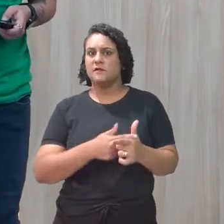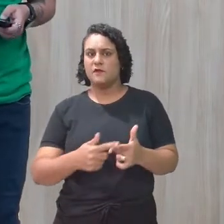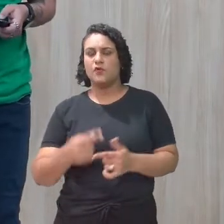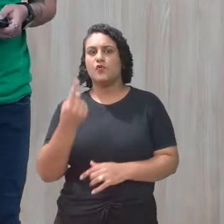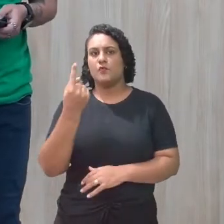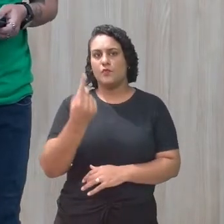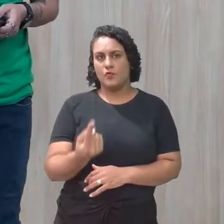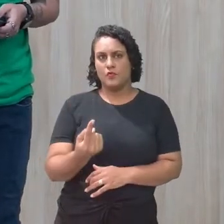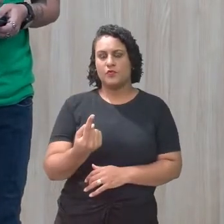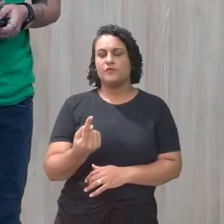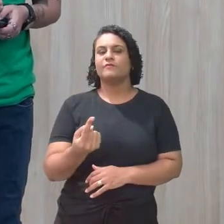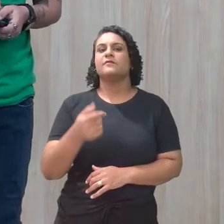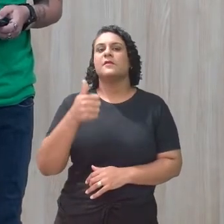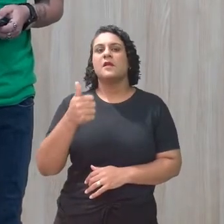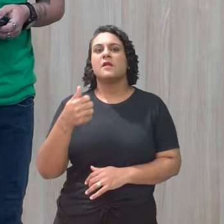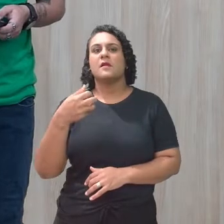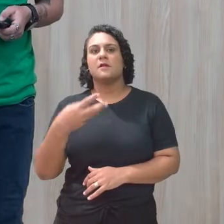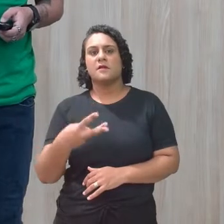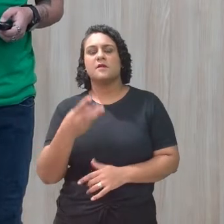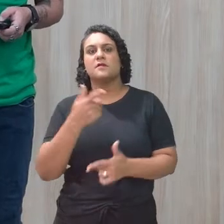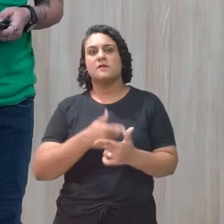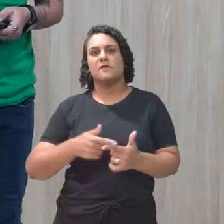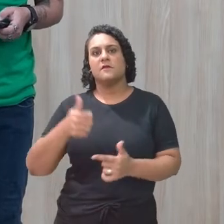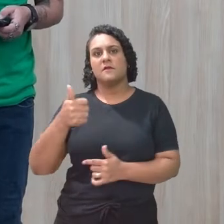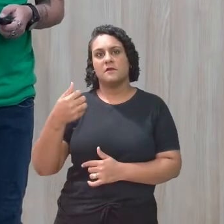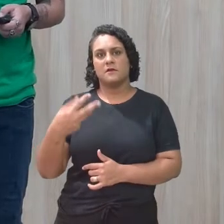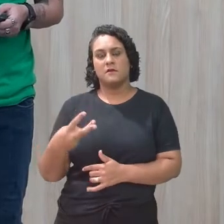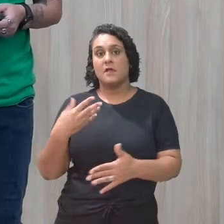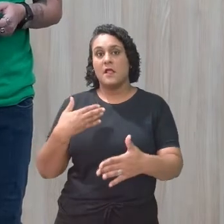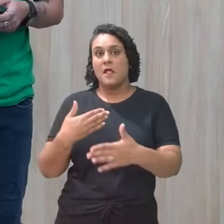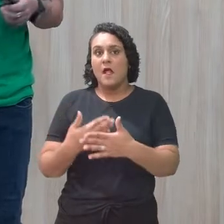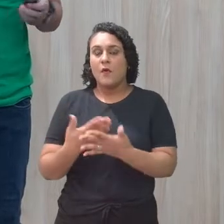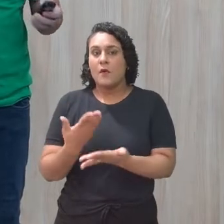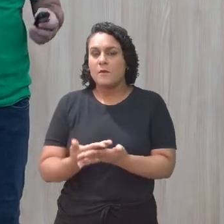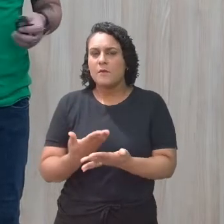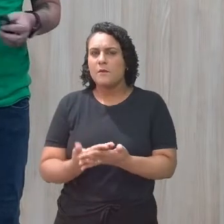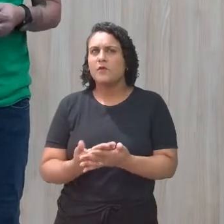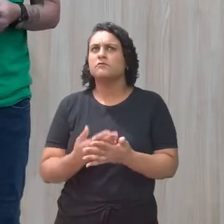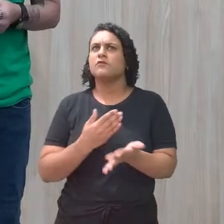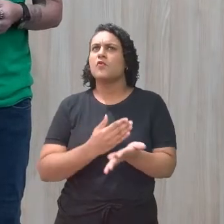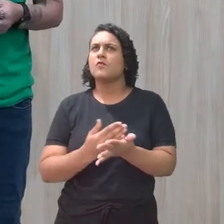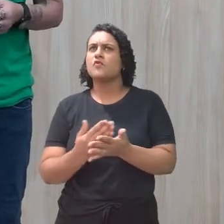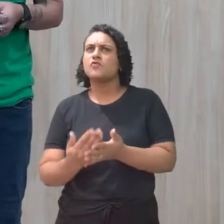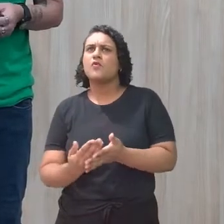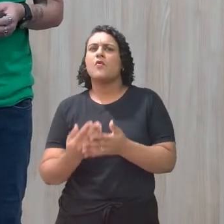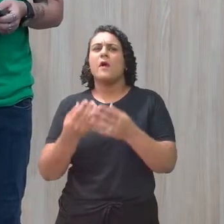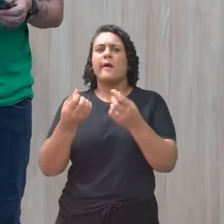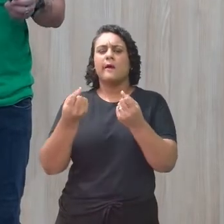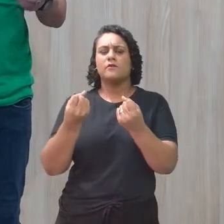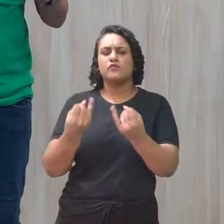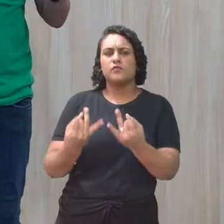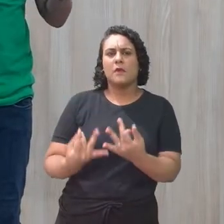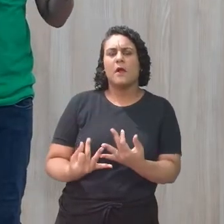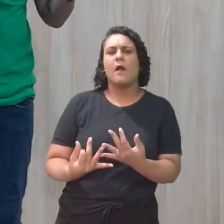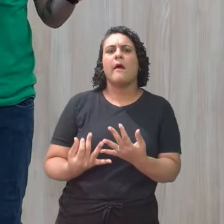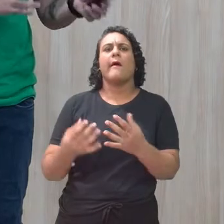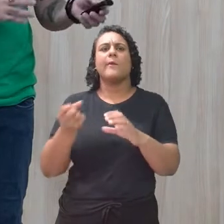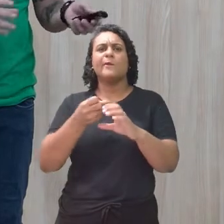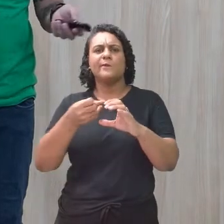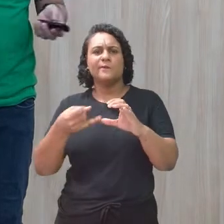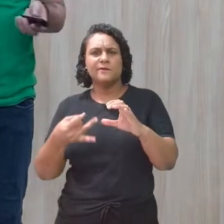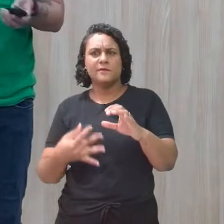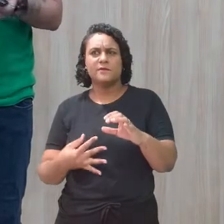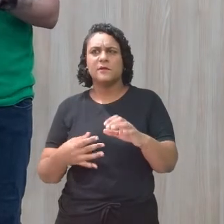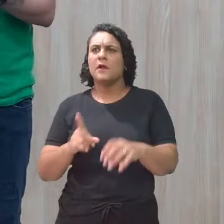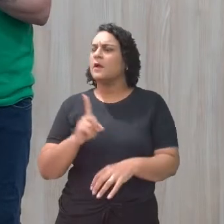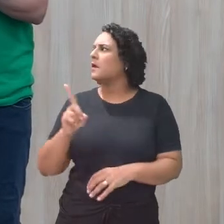divisores 1 e 13. E na aula seguinte a gente começou a caracterizar esses números que tinham muitos divisores